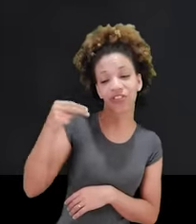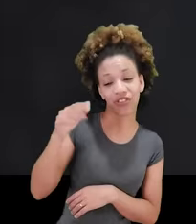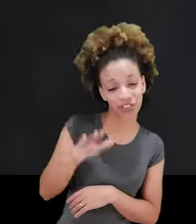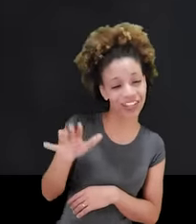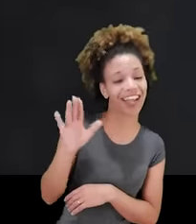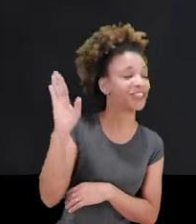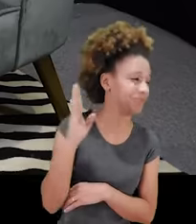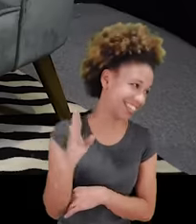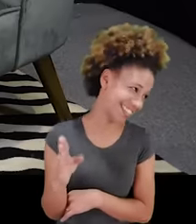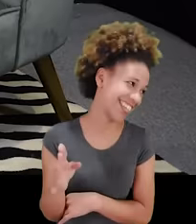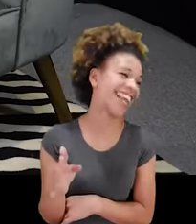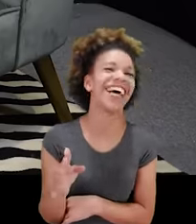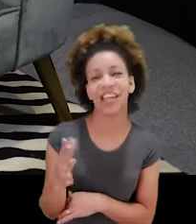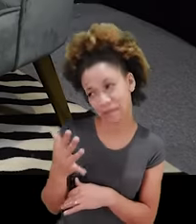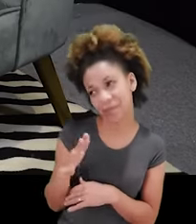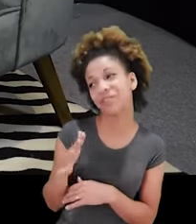O que deu uma vez um selinho.